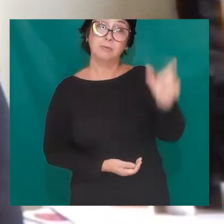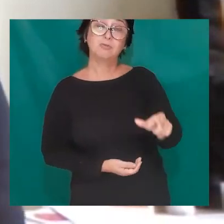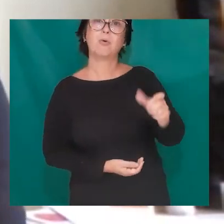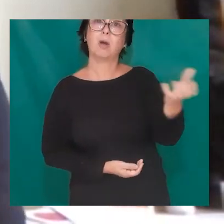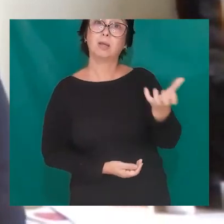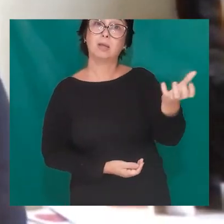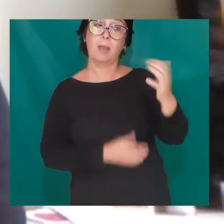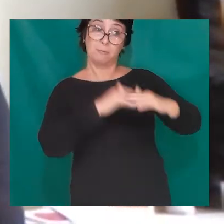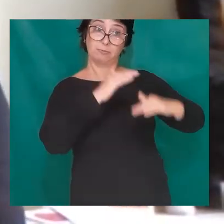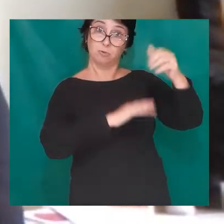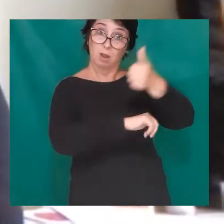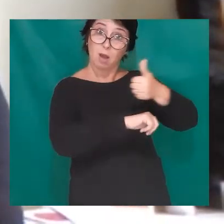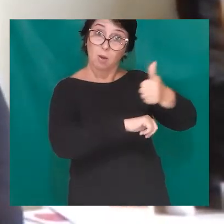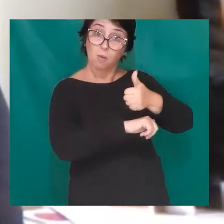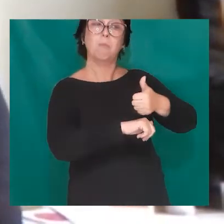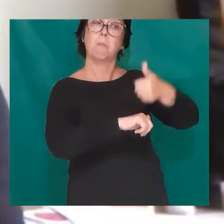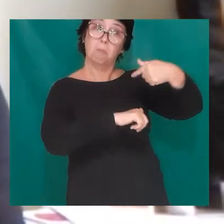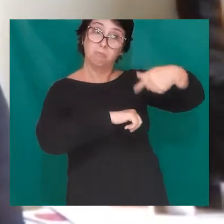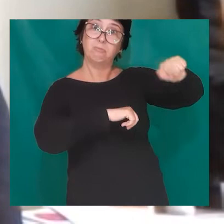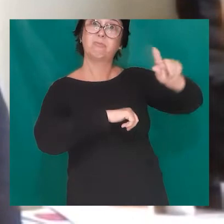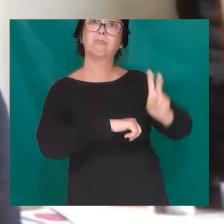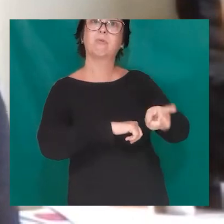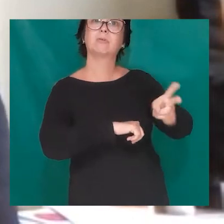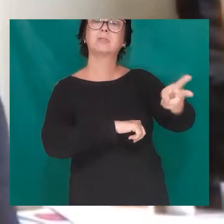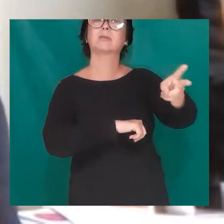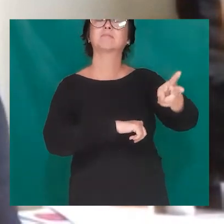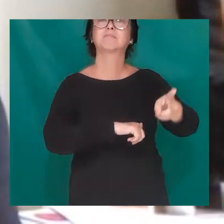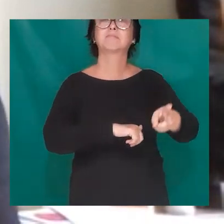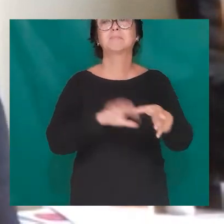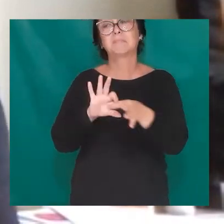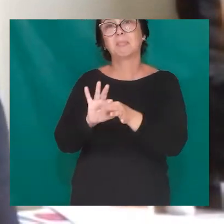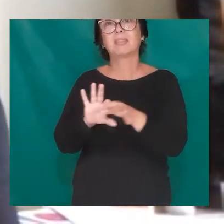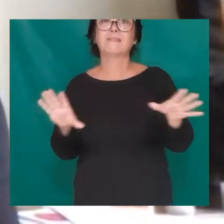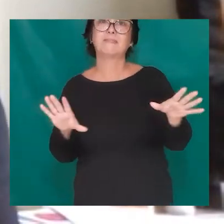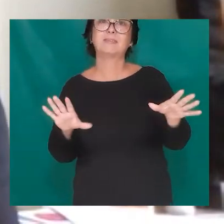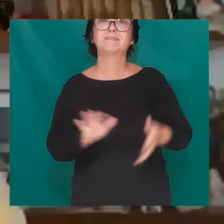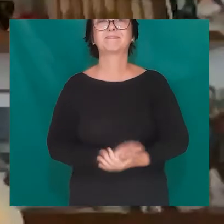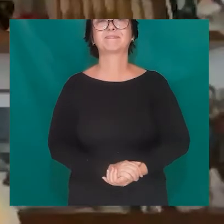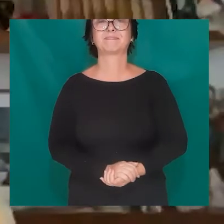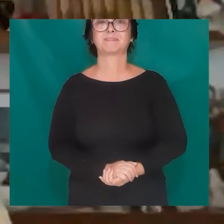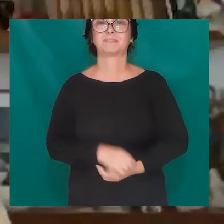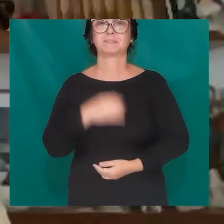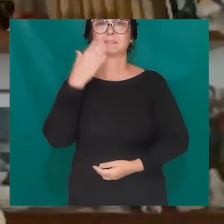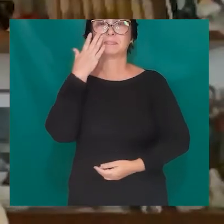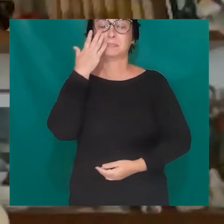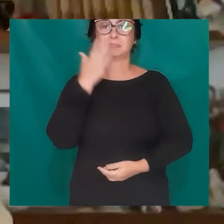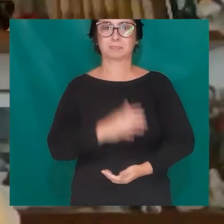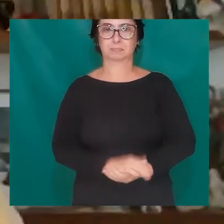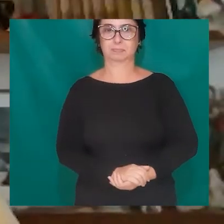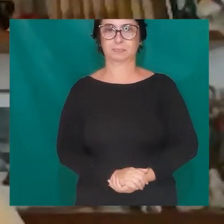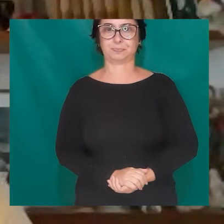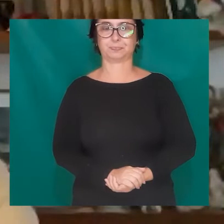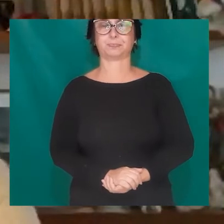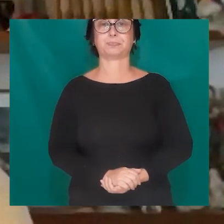profissional é outra coisa, aí não nas escolas. Acho que é importantíssimo ter isso. E é interessante você falar isso, porque